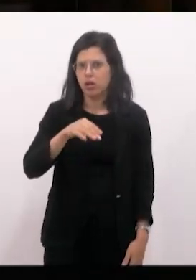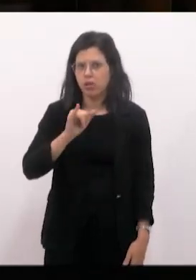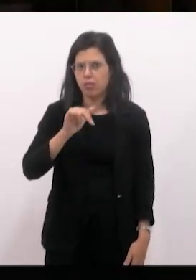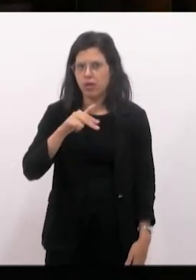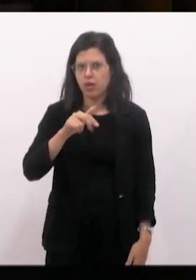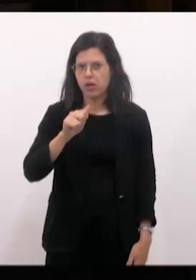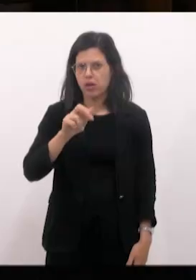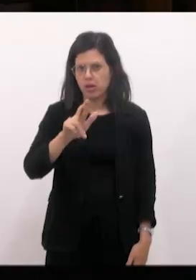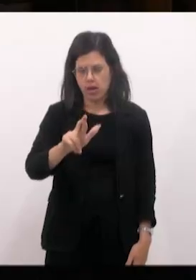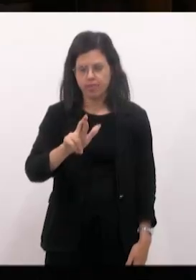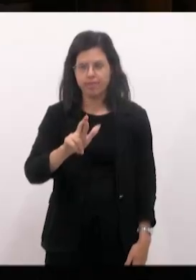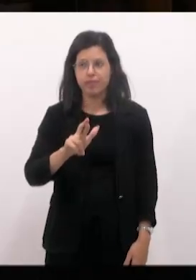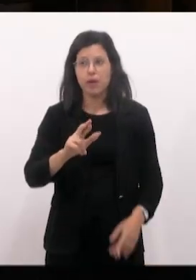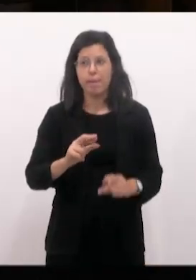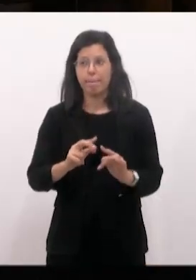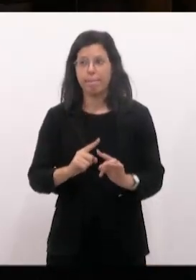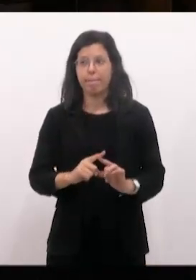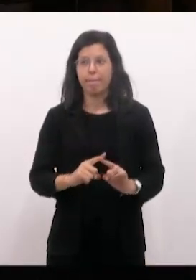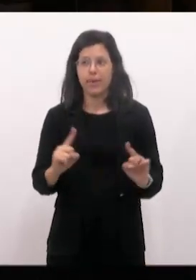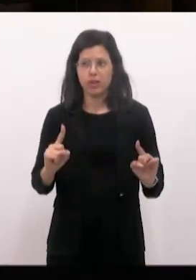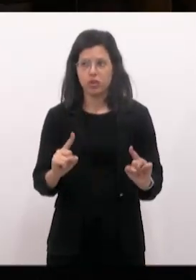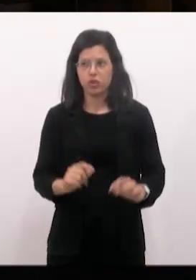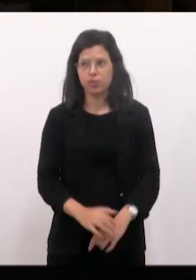revogada. Mas